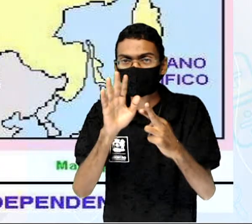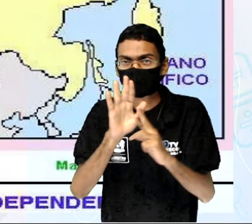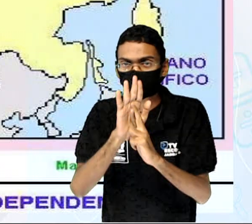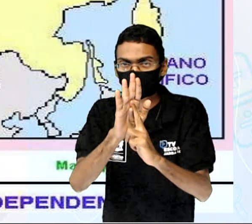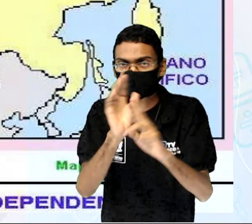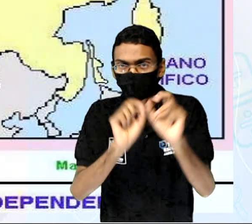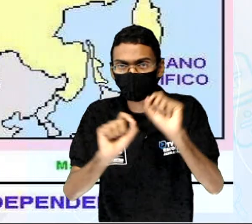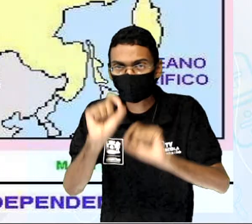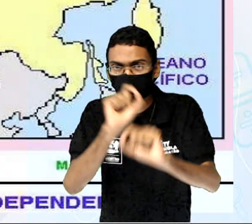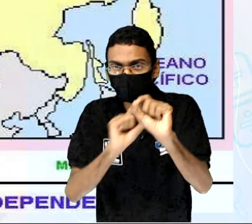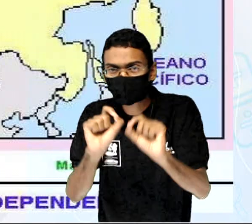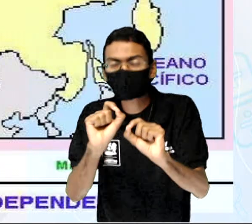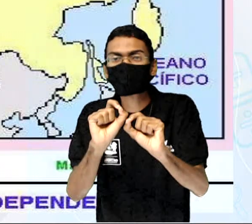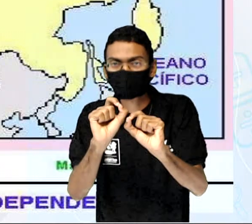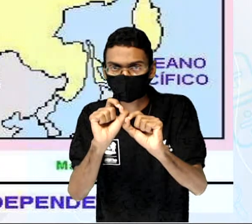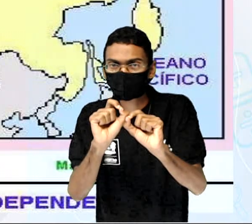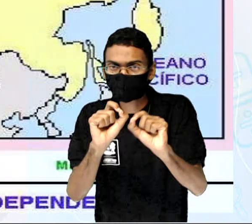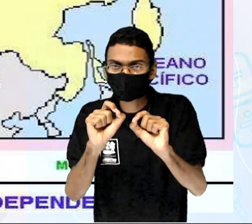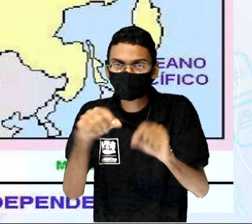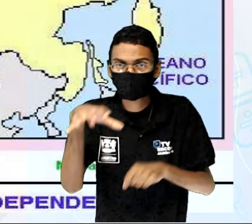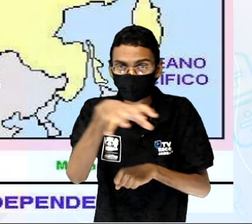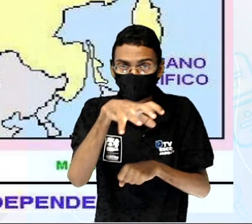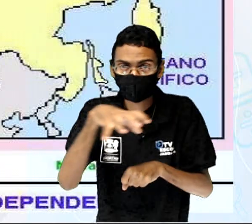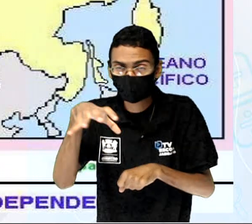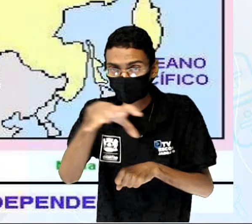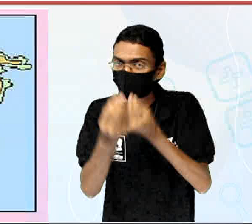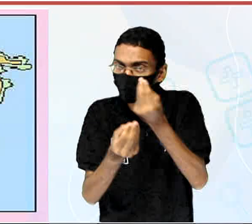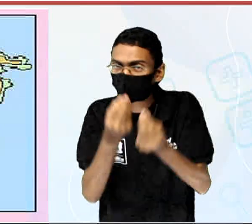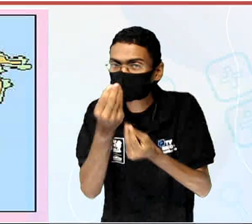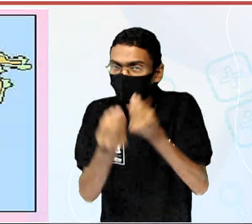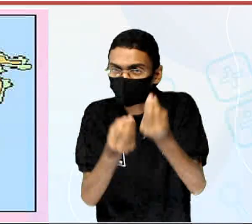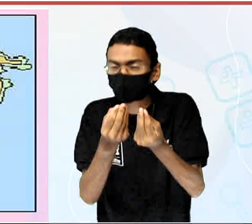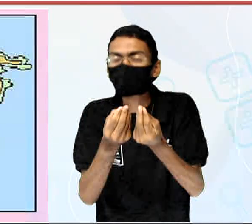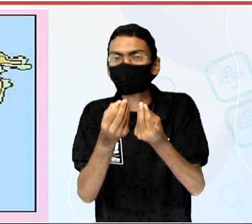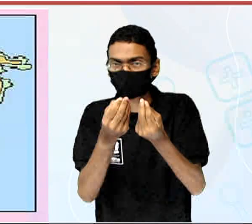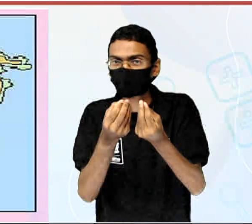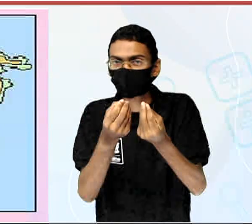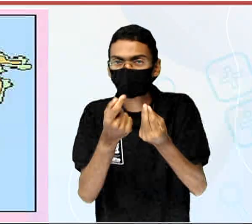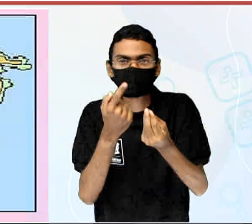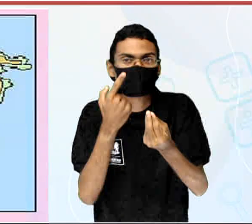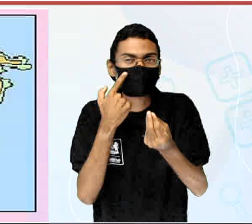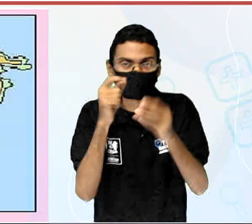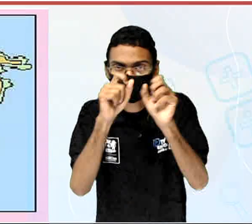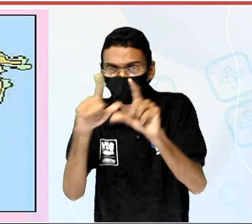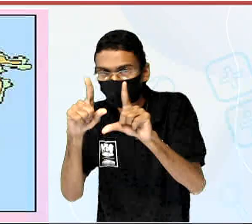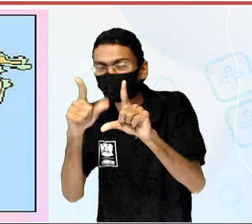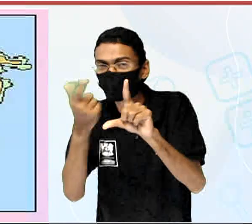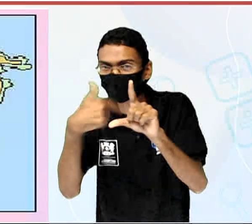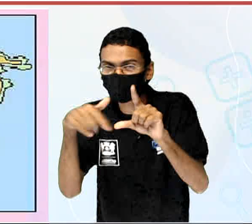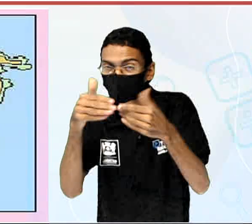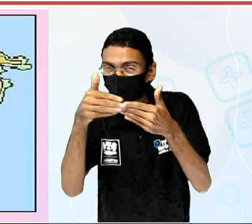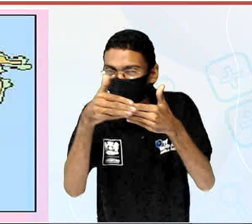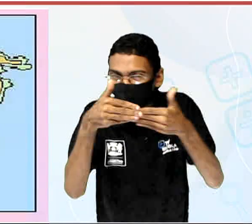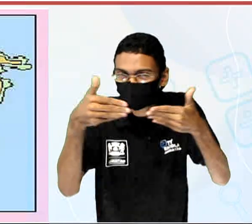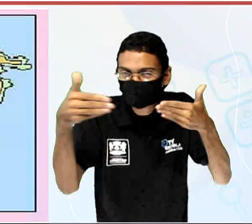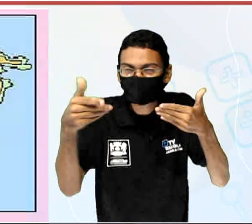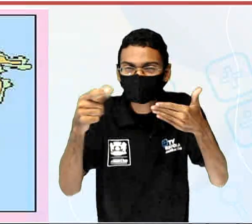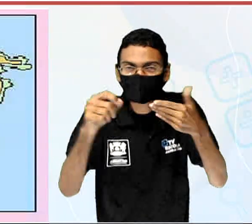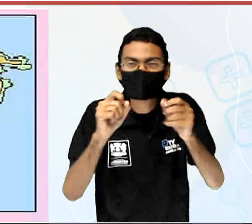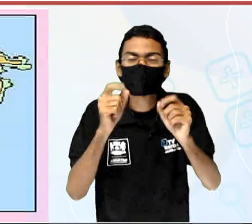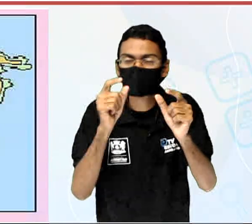essa comunidade dos Estados Independentes, né, um mapa político. Então, tem aqui destacando cada um desses países, vocês dão uma observada em